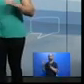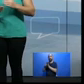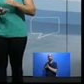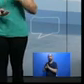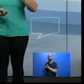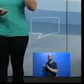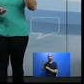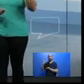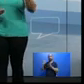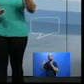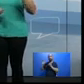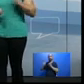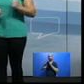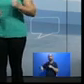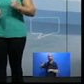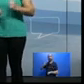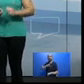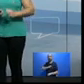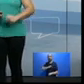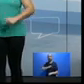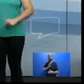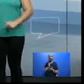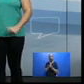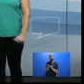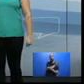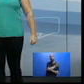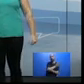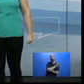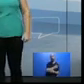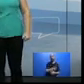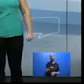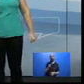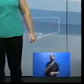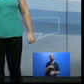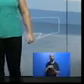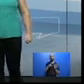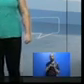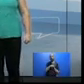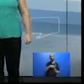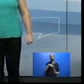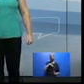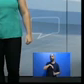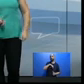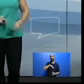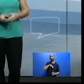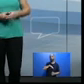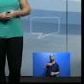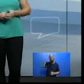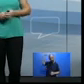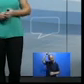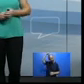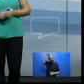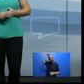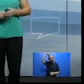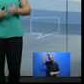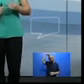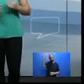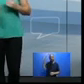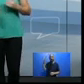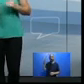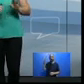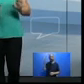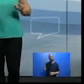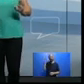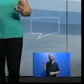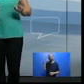novas, seria de Portugal. Só que o rei francês da época, o Francisco I, ele